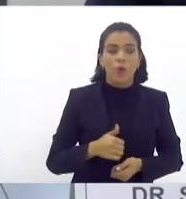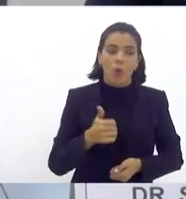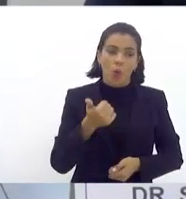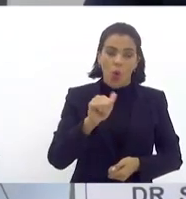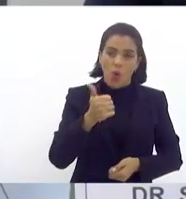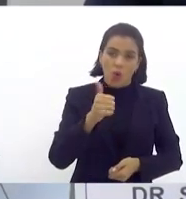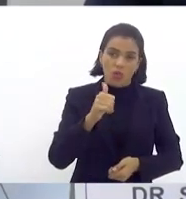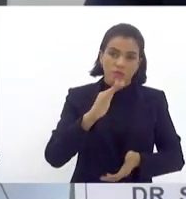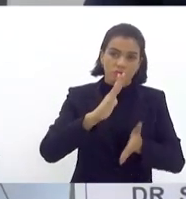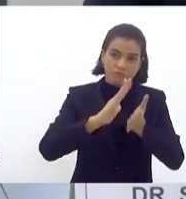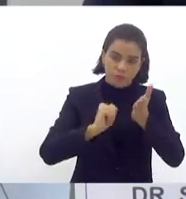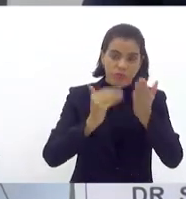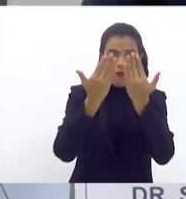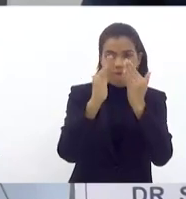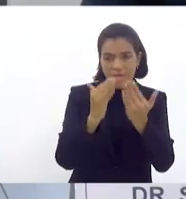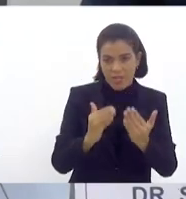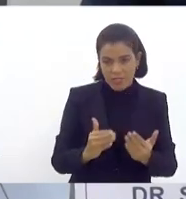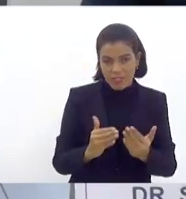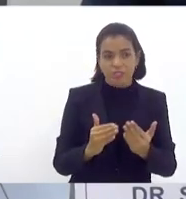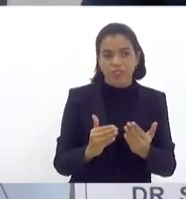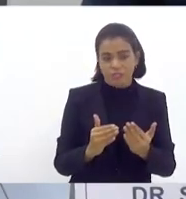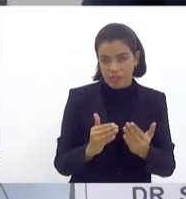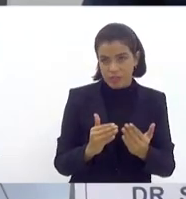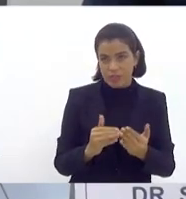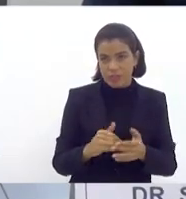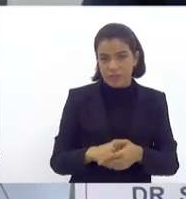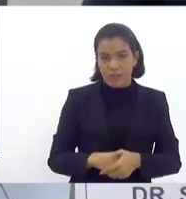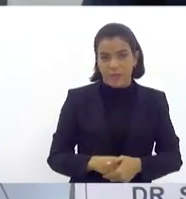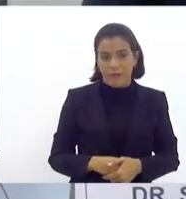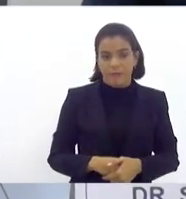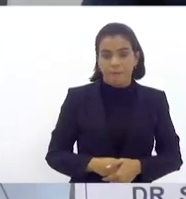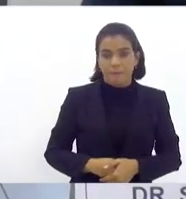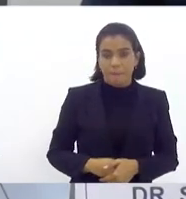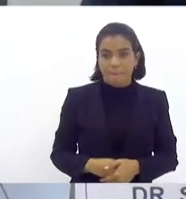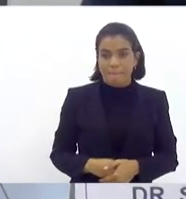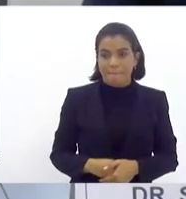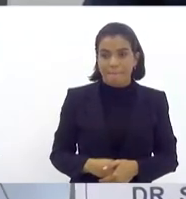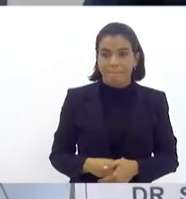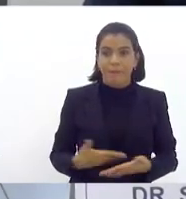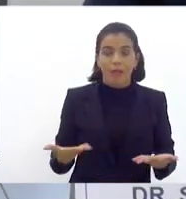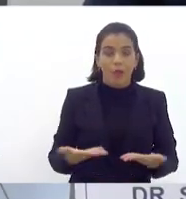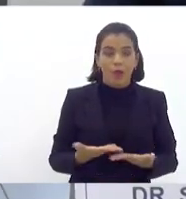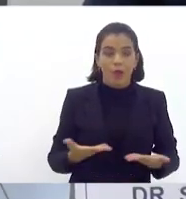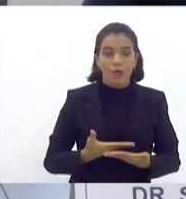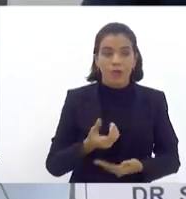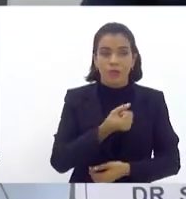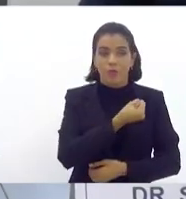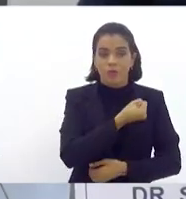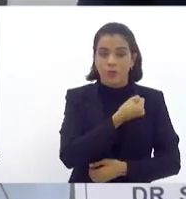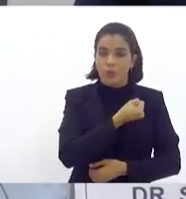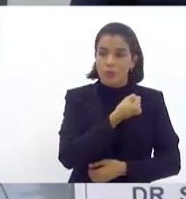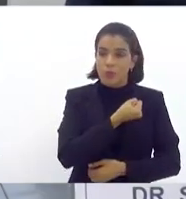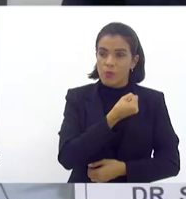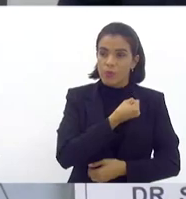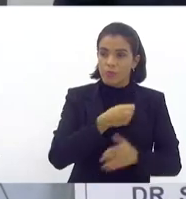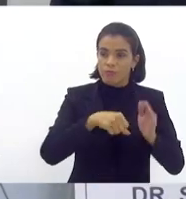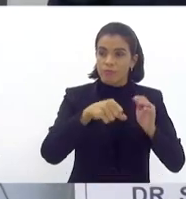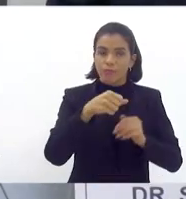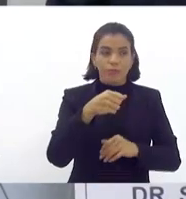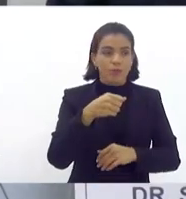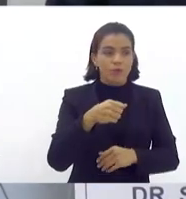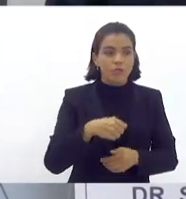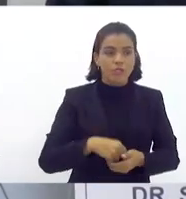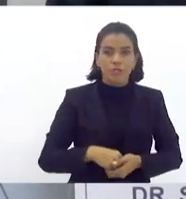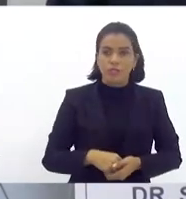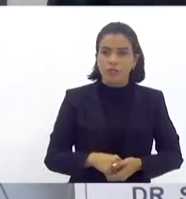11, o projeto que está com vistas para o gabinete do deputado doutor Serginho. Passo ao item 18